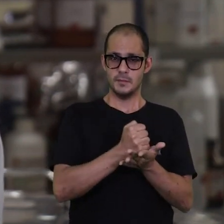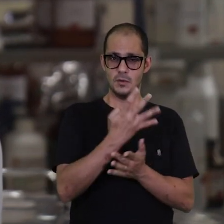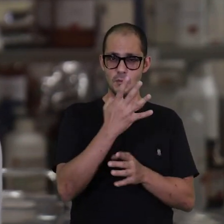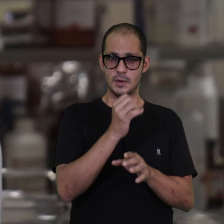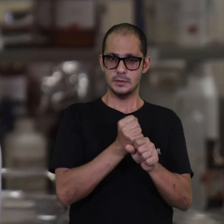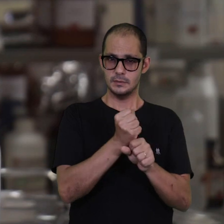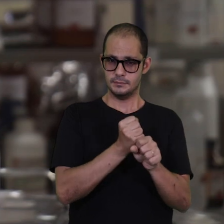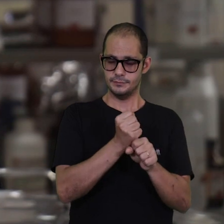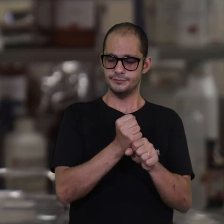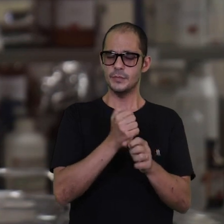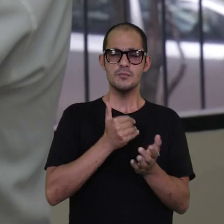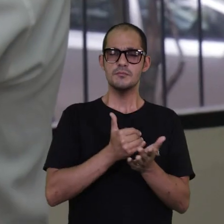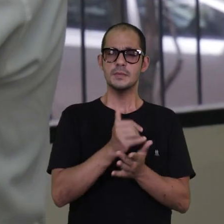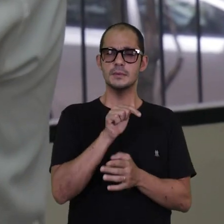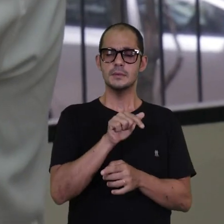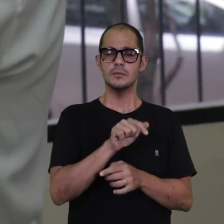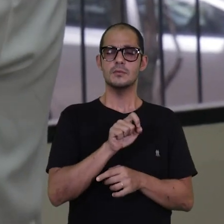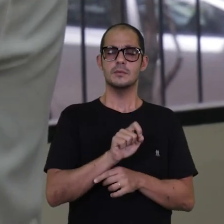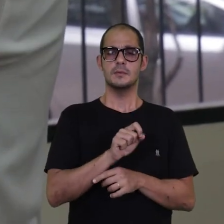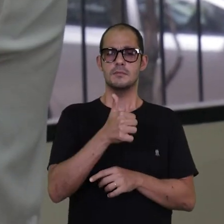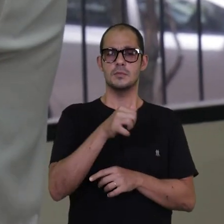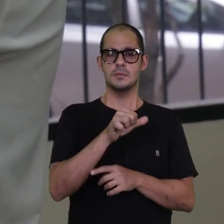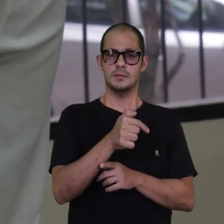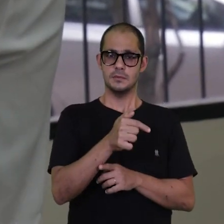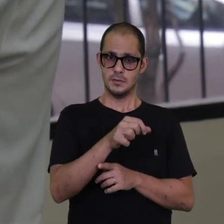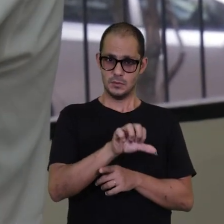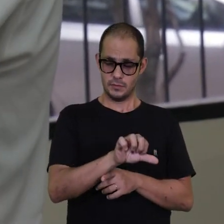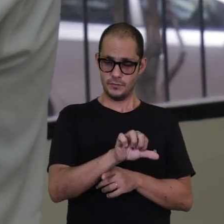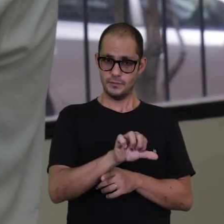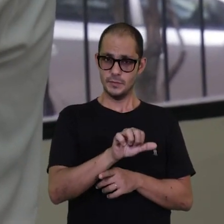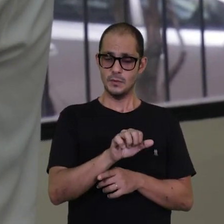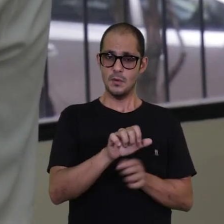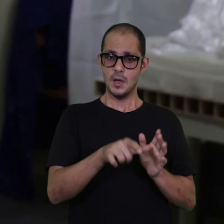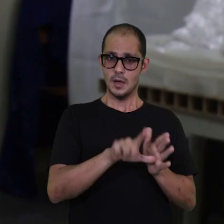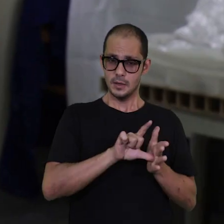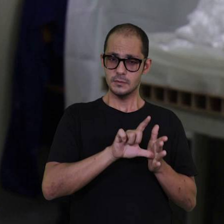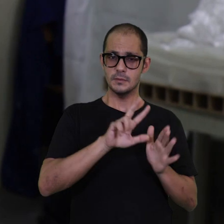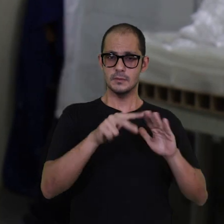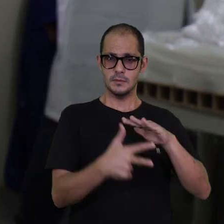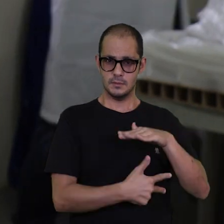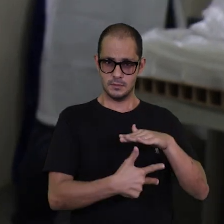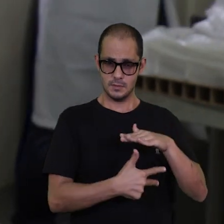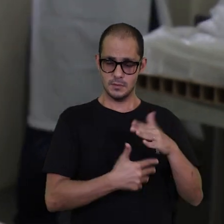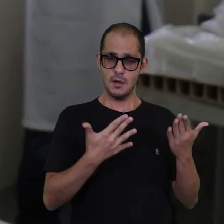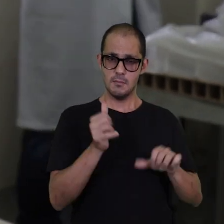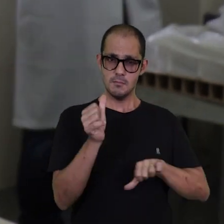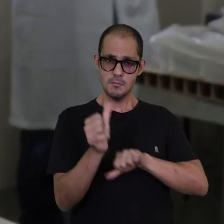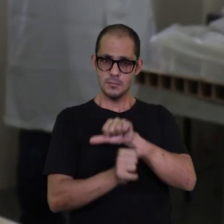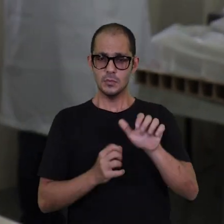aqui em 1979, né? Eu era funcionário terceirizado aqui da universidade, depois eu passei para o